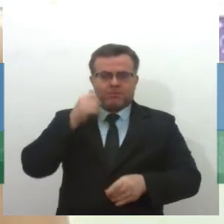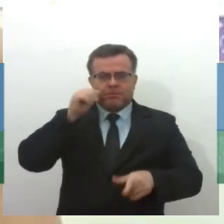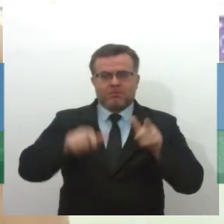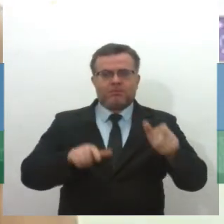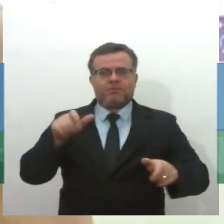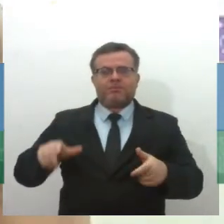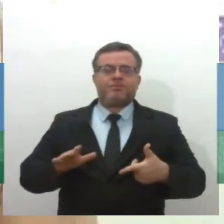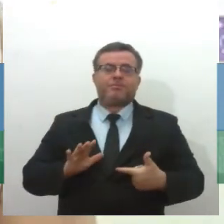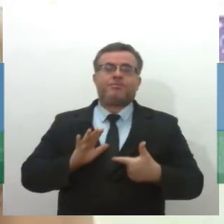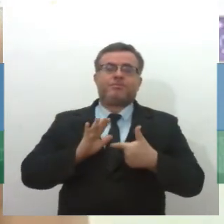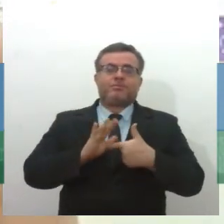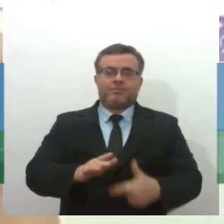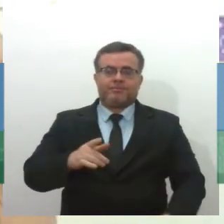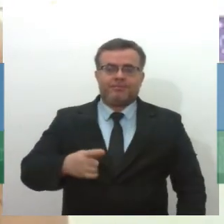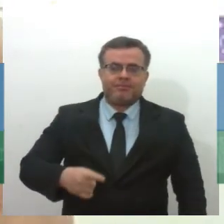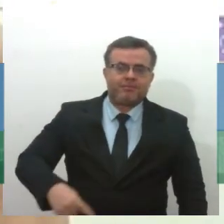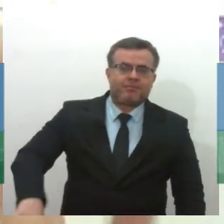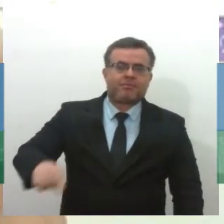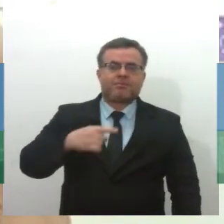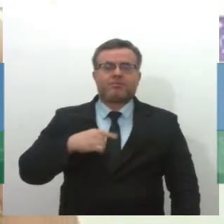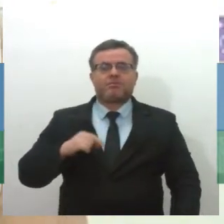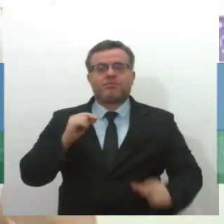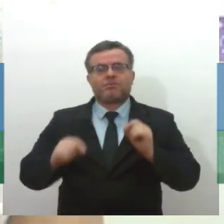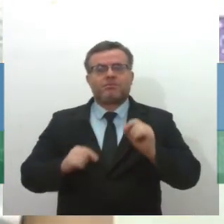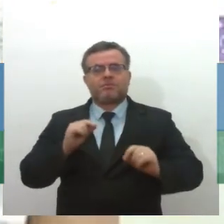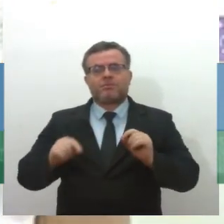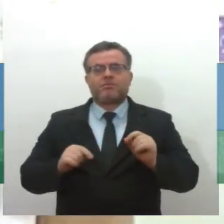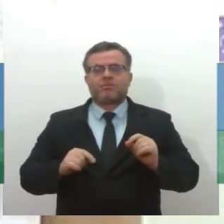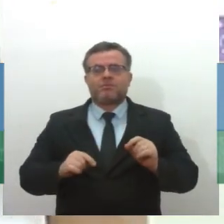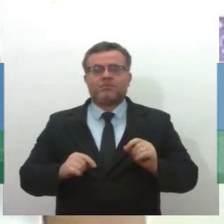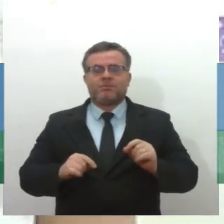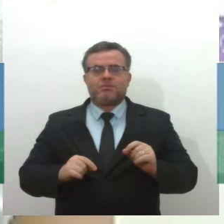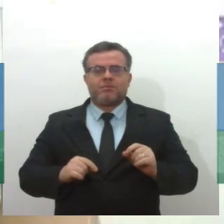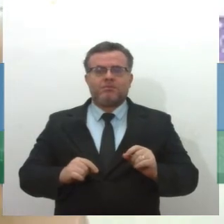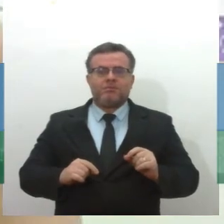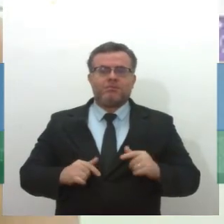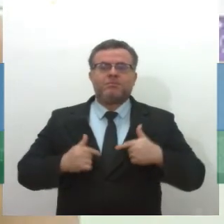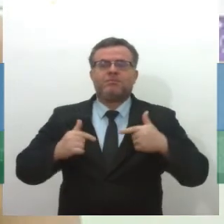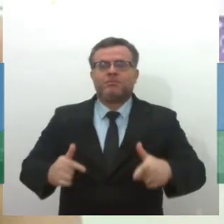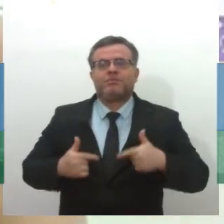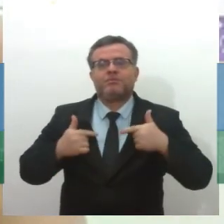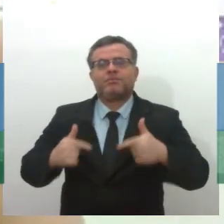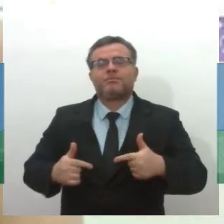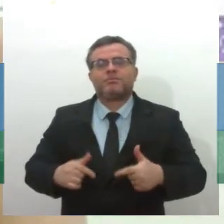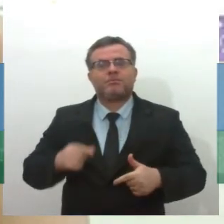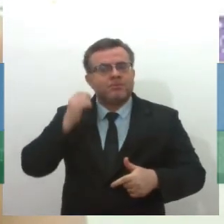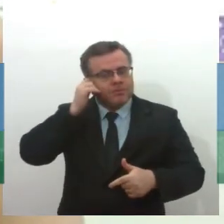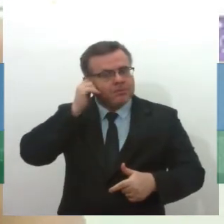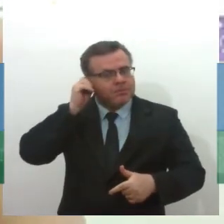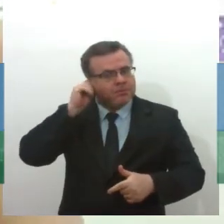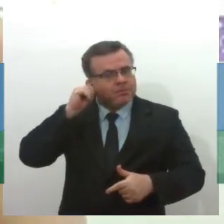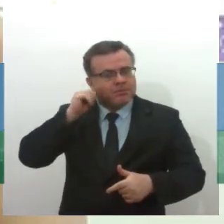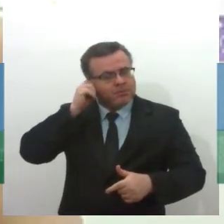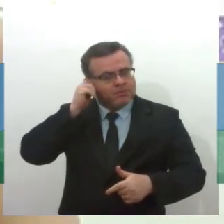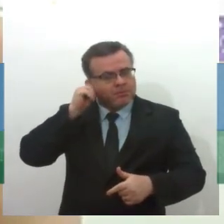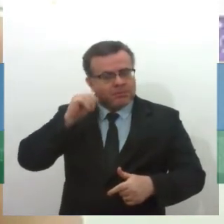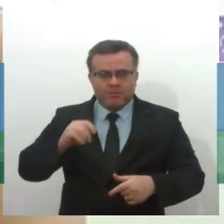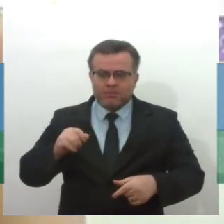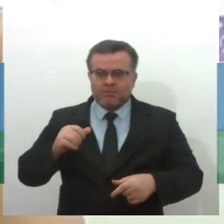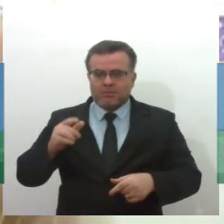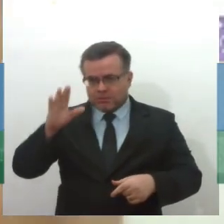mostrar para as mulheres, nós precisamos estar nessa corrente, travando esse enfrentamento, qualificando esse voto feminino,